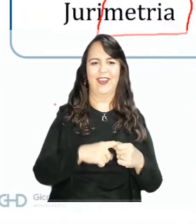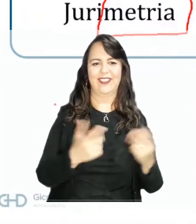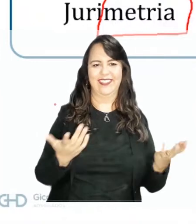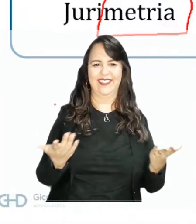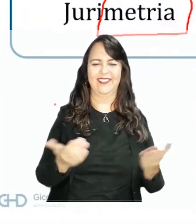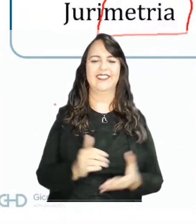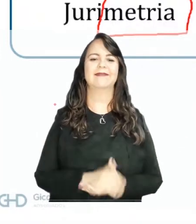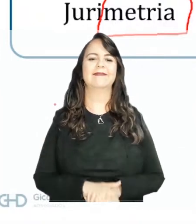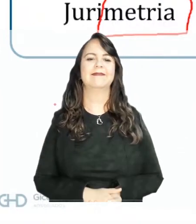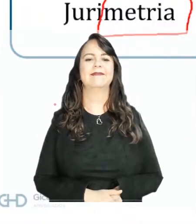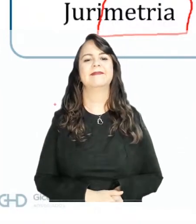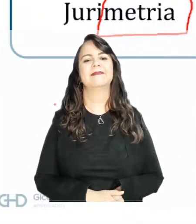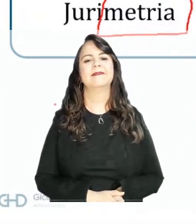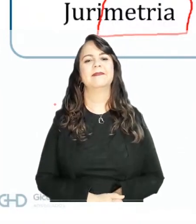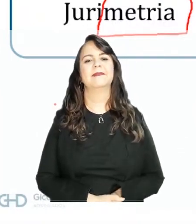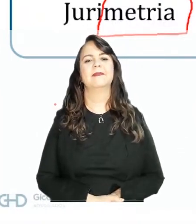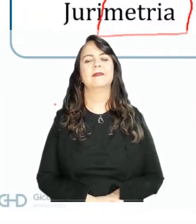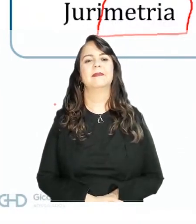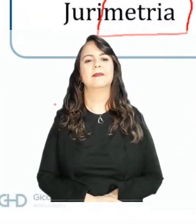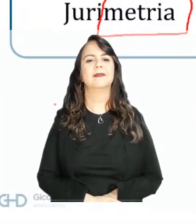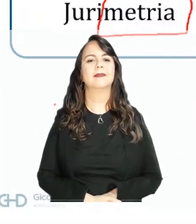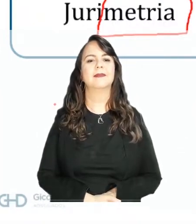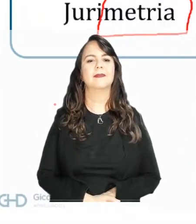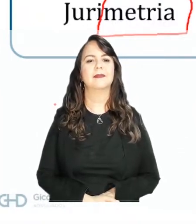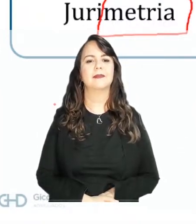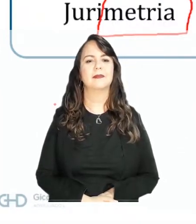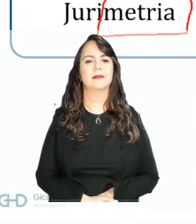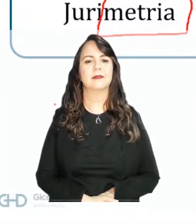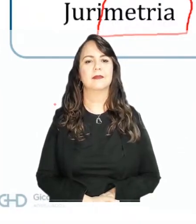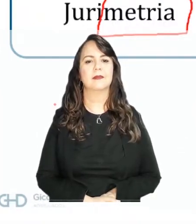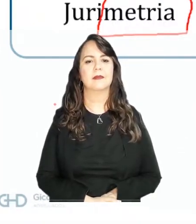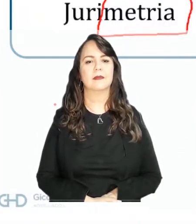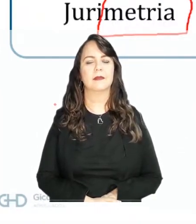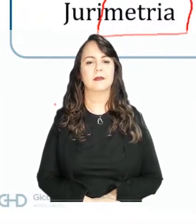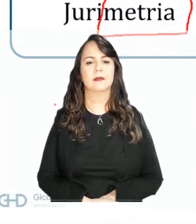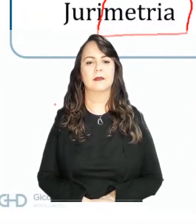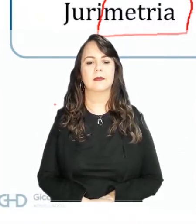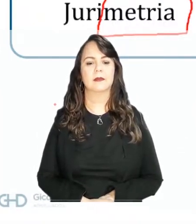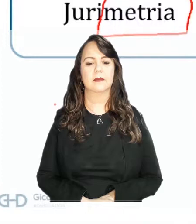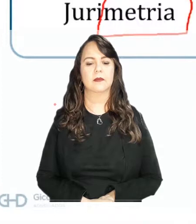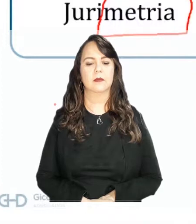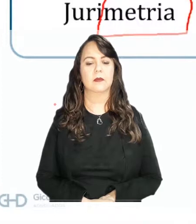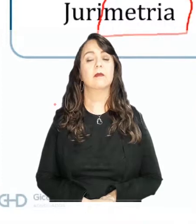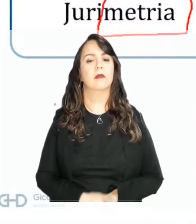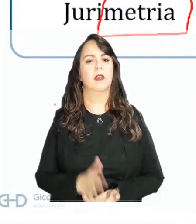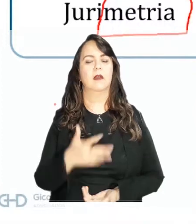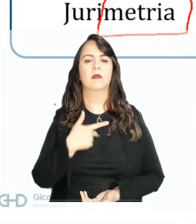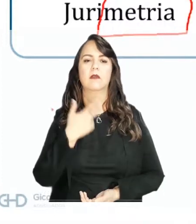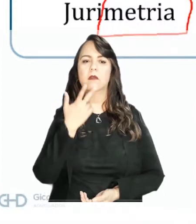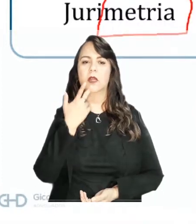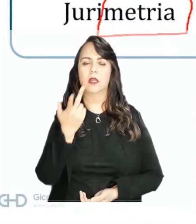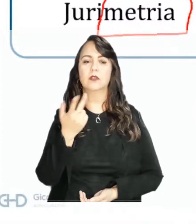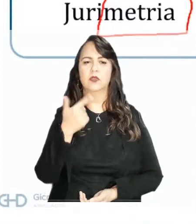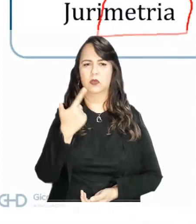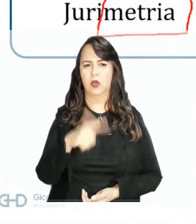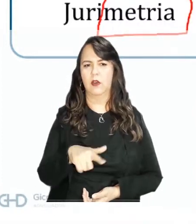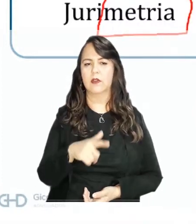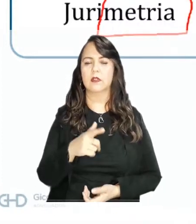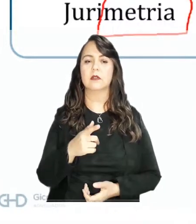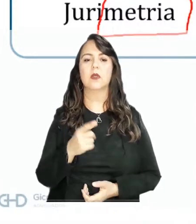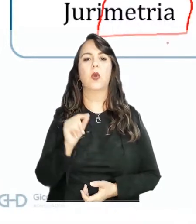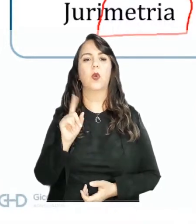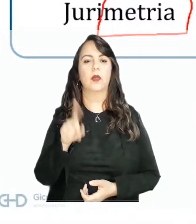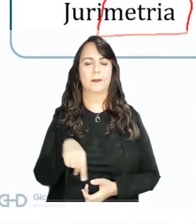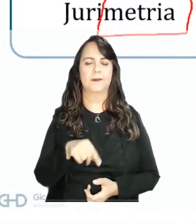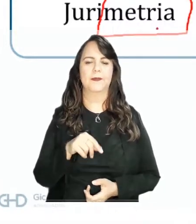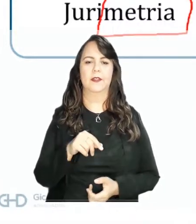Então, eu suponho que eu tenha terminado de falar sobre jurimetria, então vamos voltar aqui agora à análise econômica do direito.